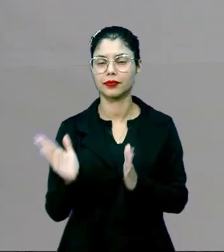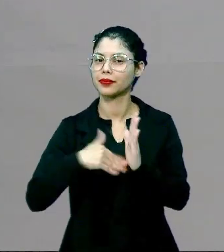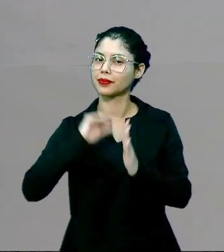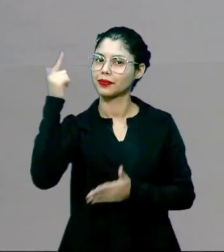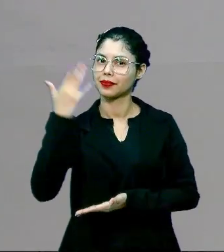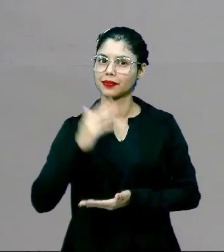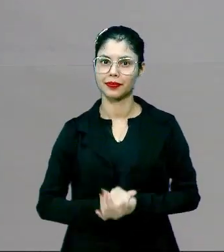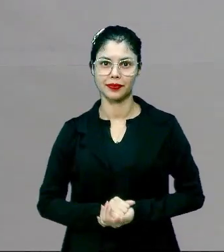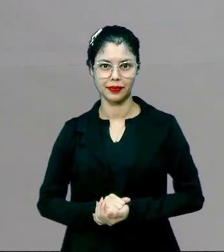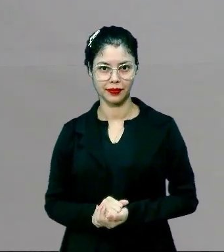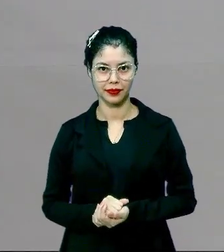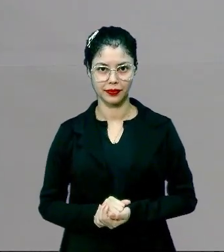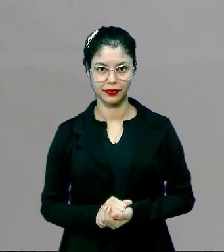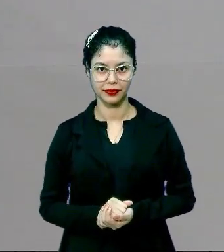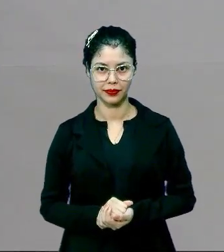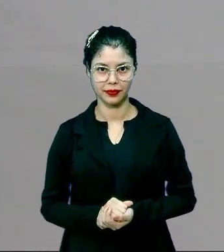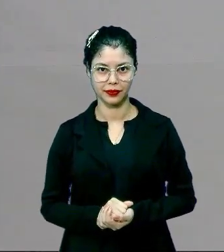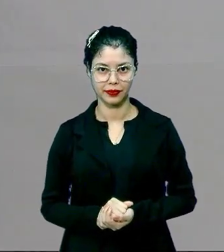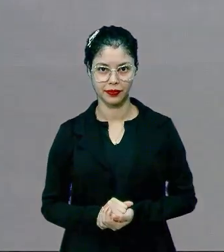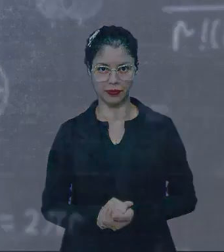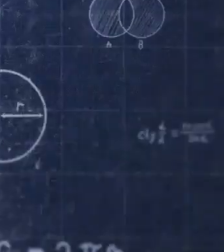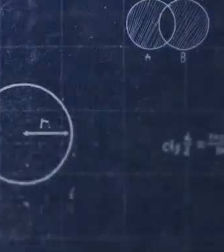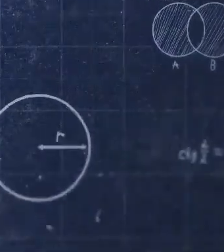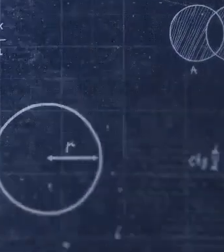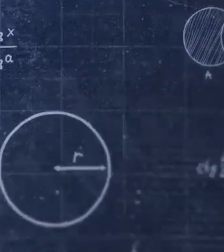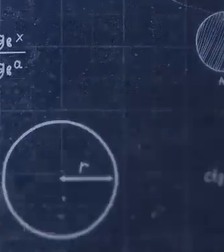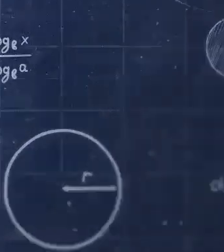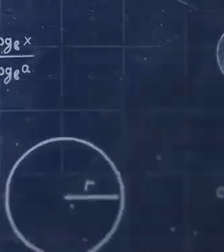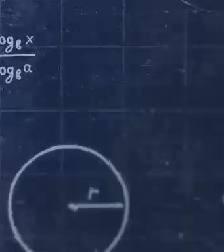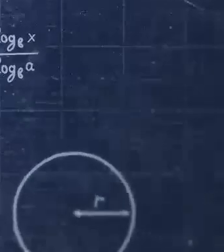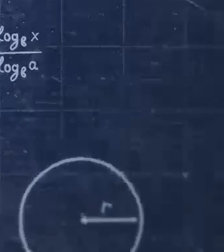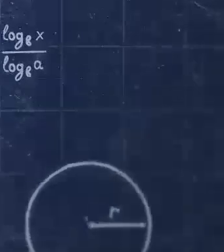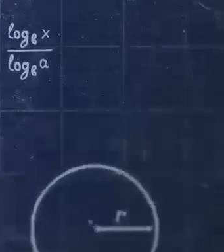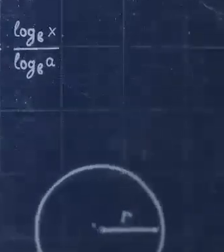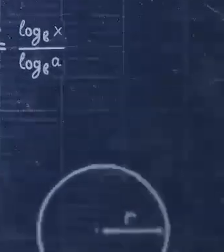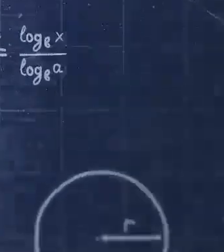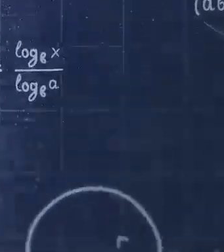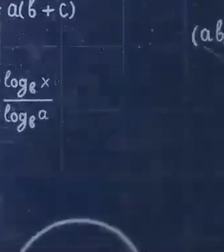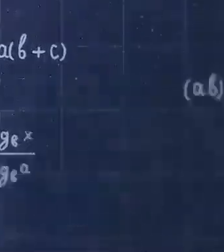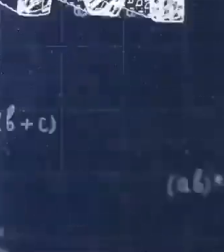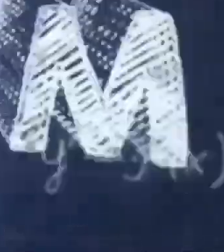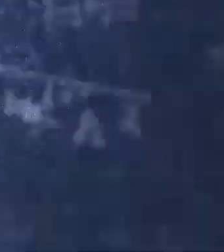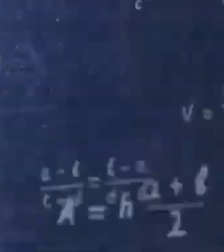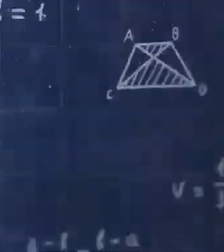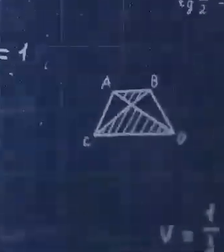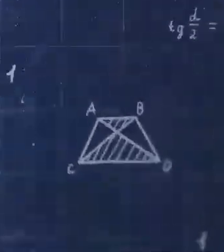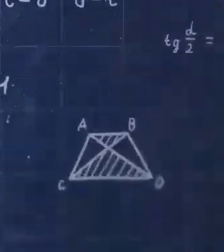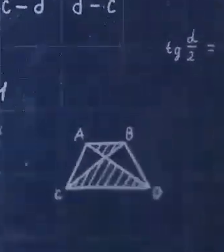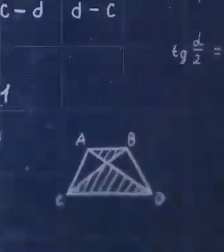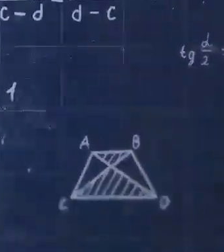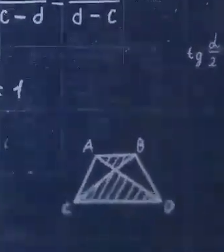até a próxima!